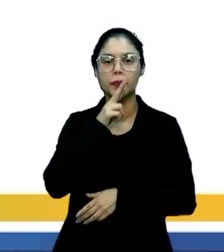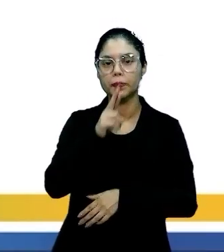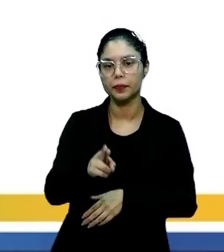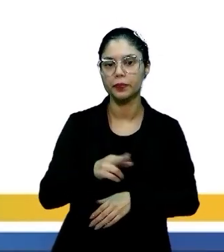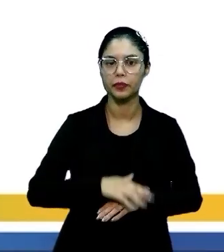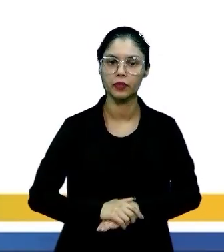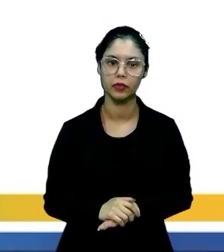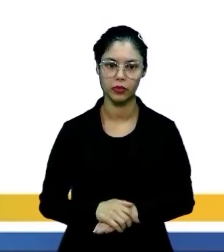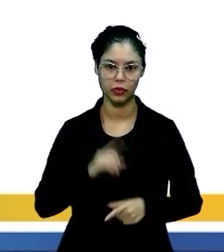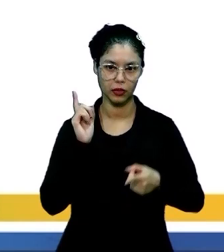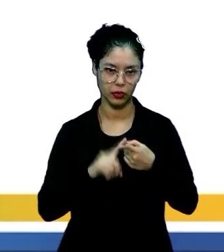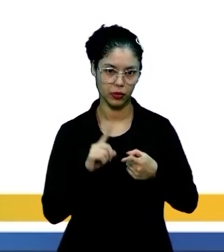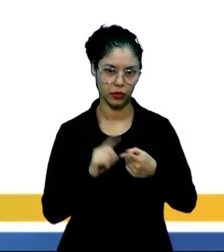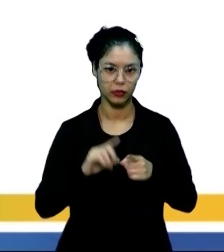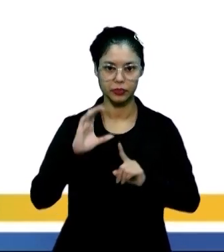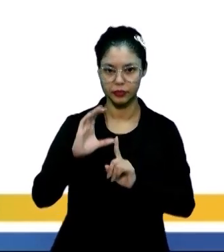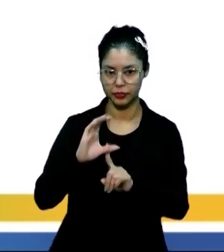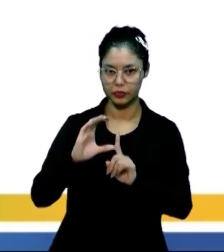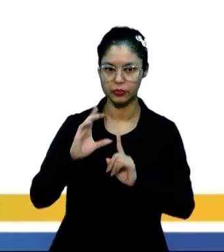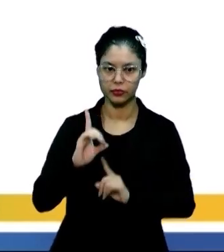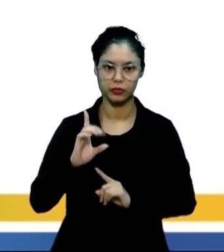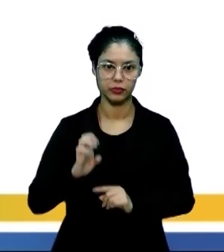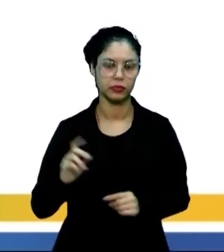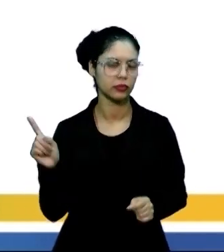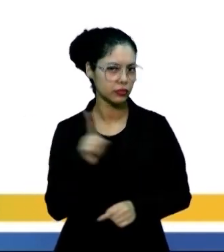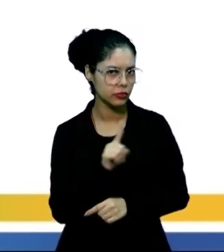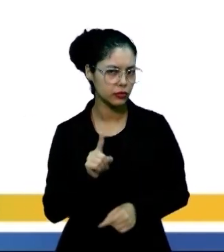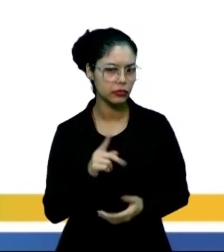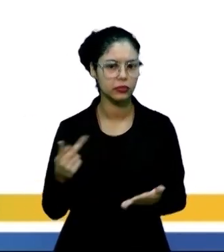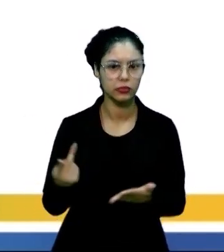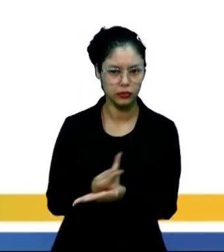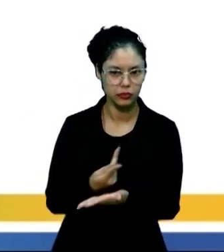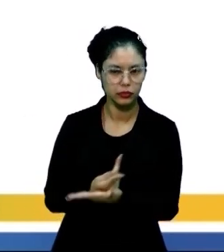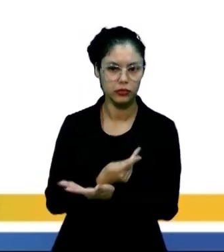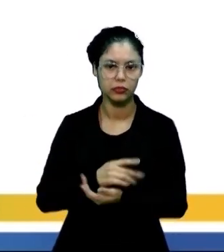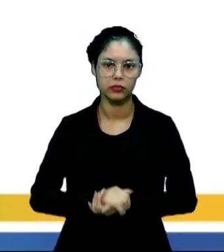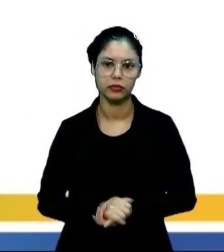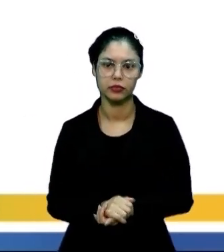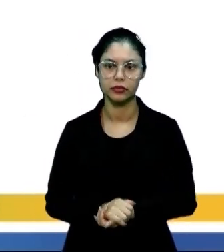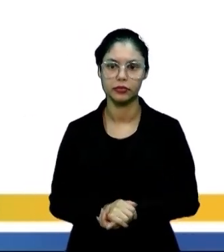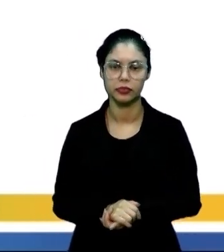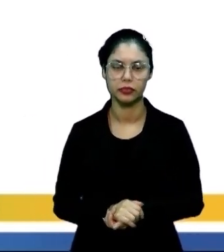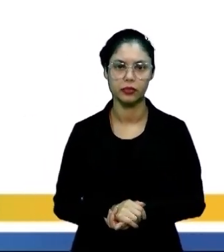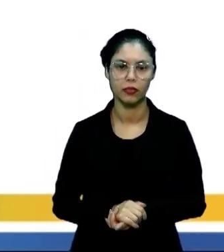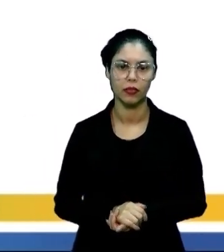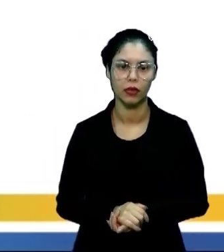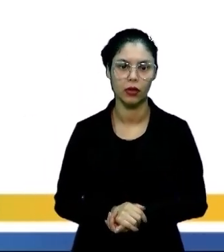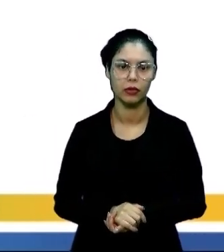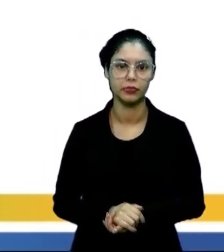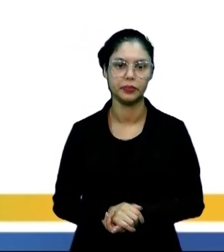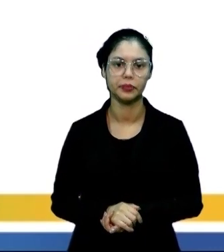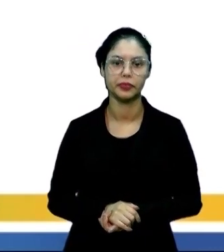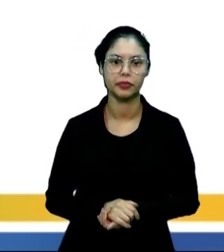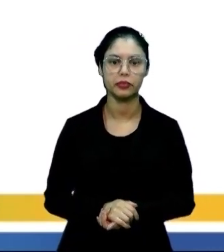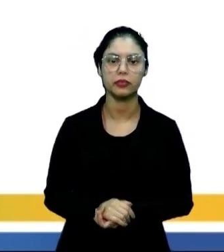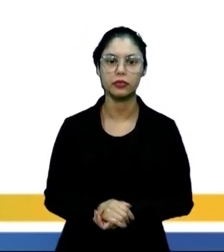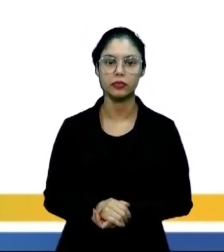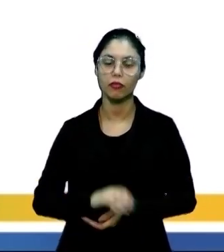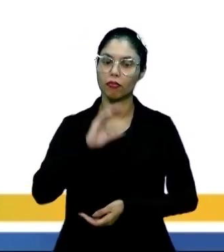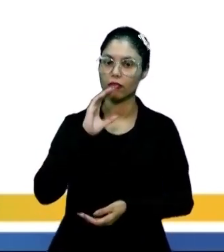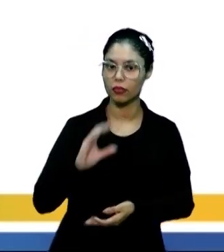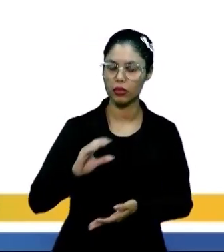resposta. Por que que a letra C, D e E não seriam as nossas respostas dessa questão? Vamos ver. Letra